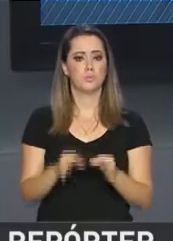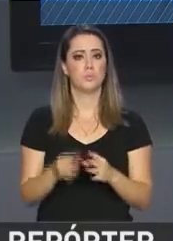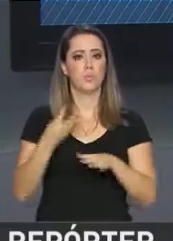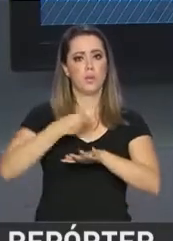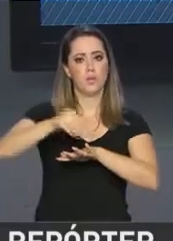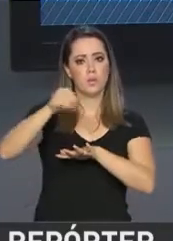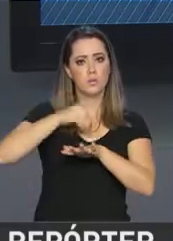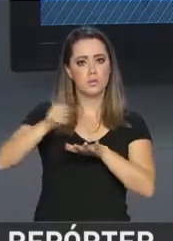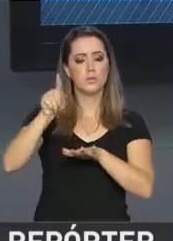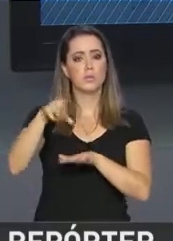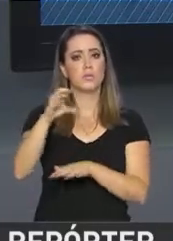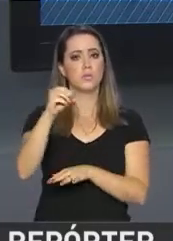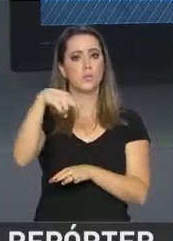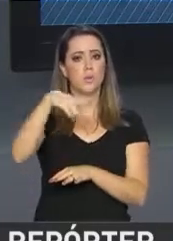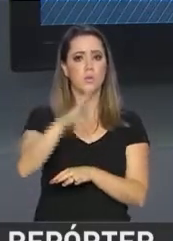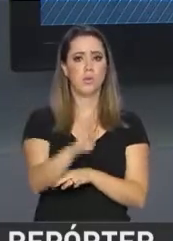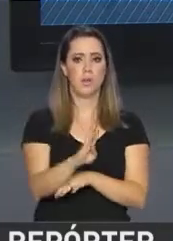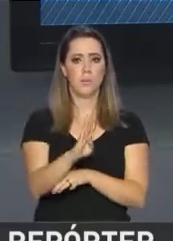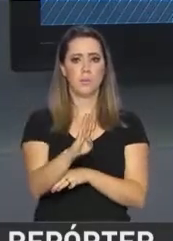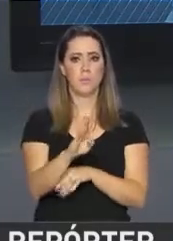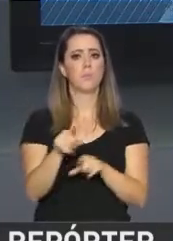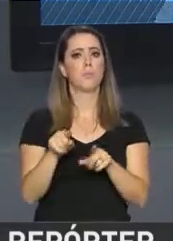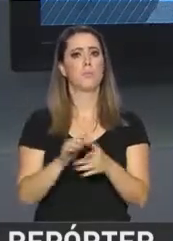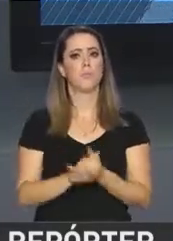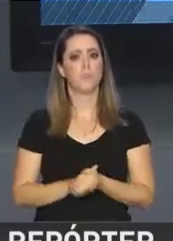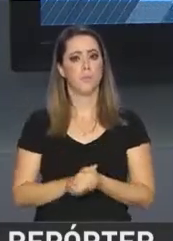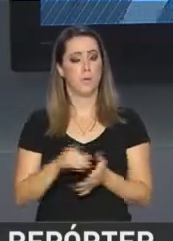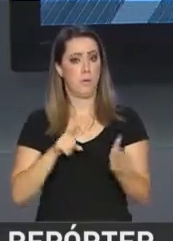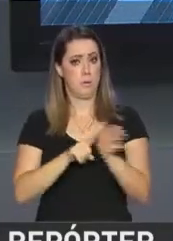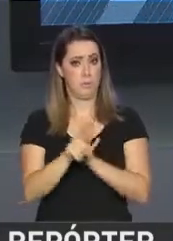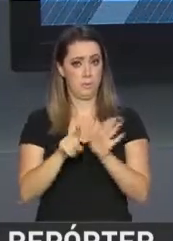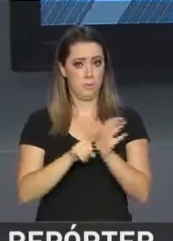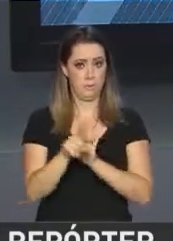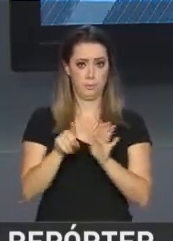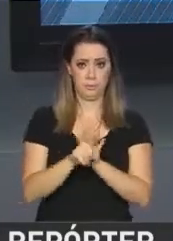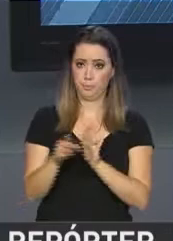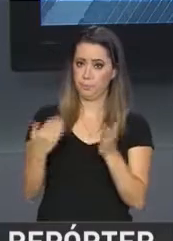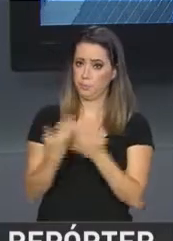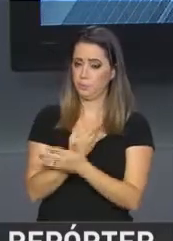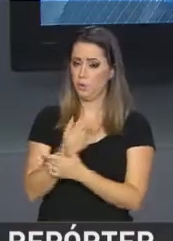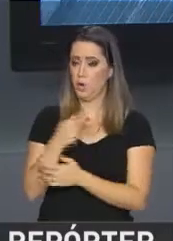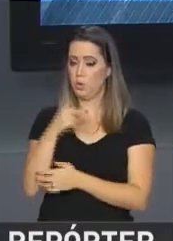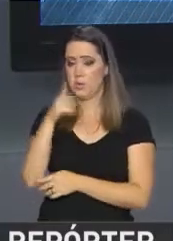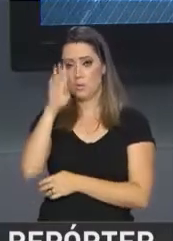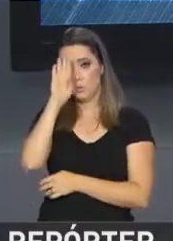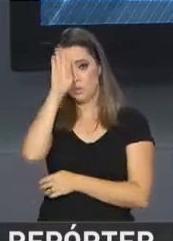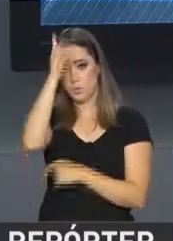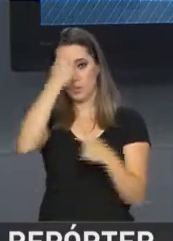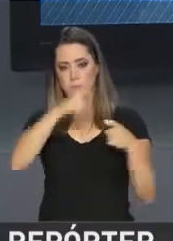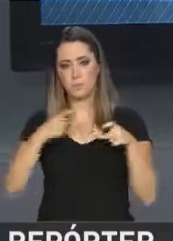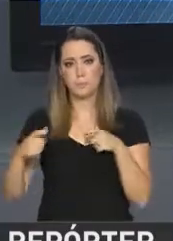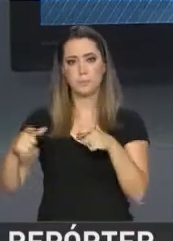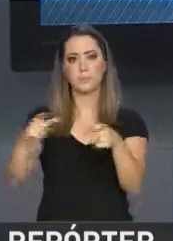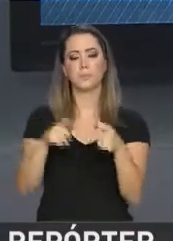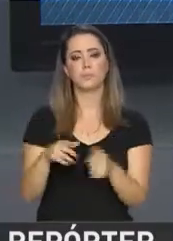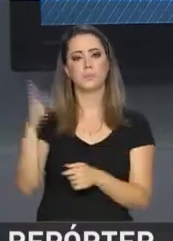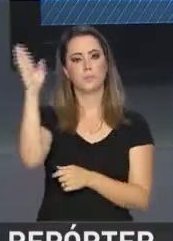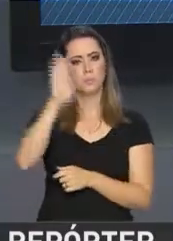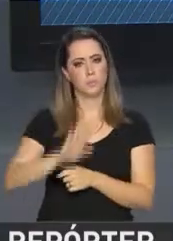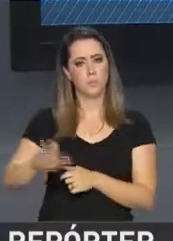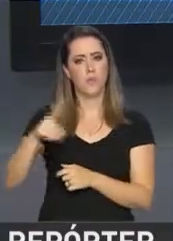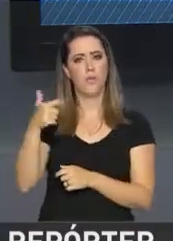as informações são da conab companhia nacional de abastecimento ea pesquisa foi feita nos principais centros produtores de grãos do país